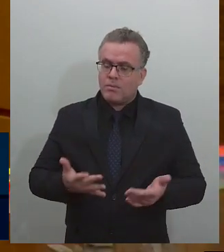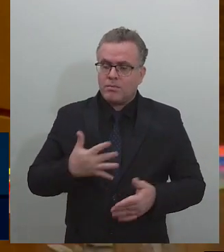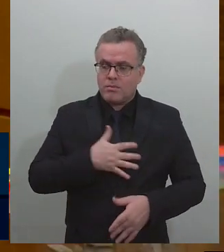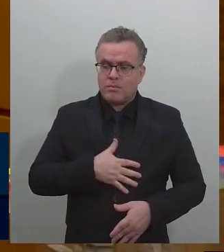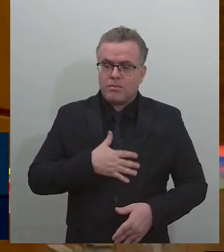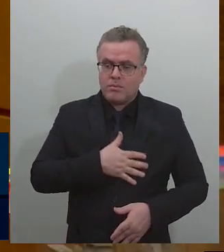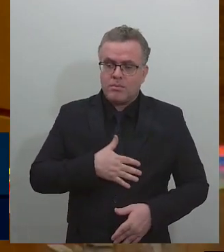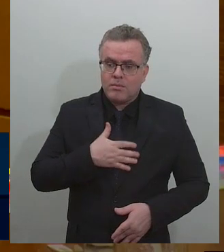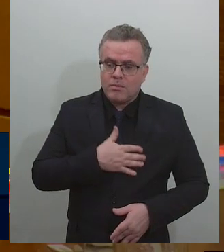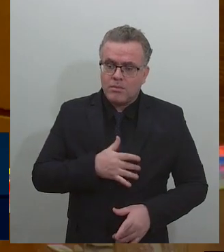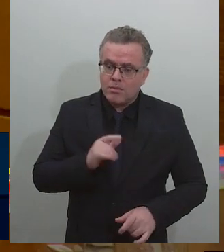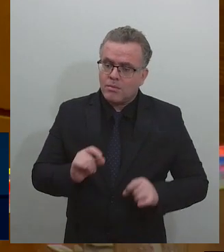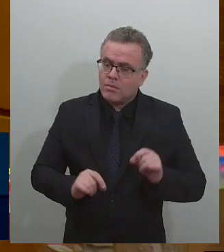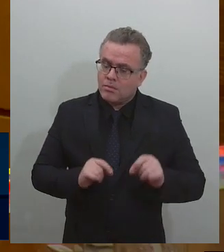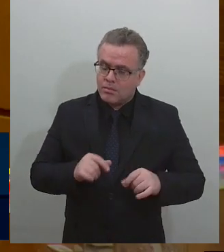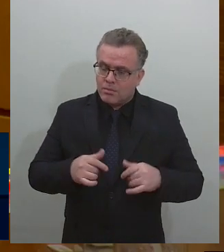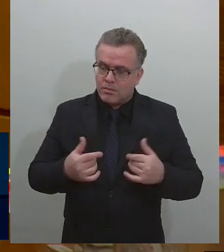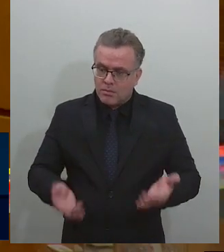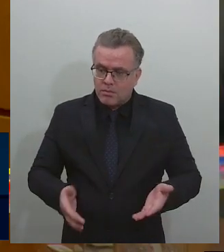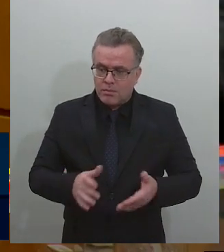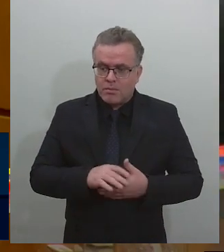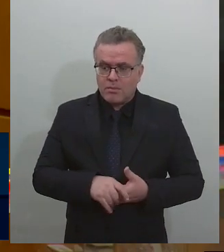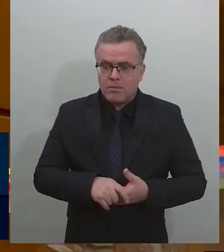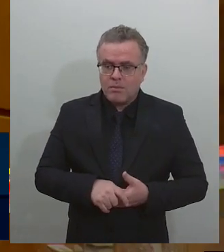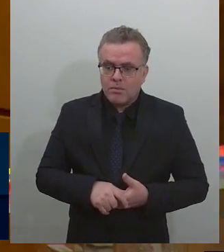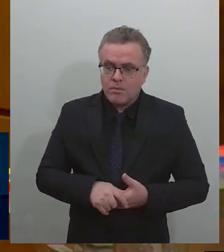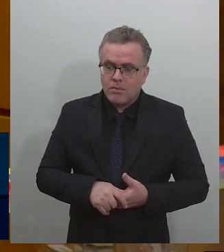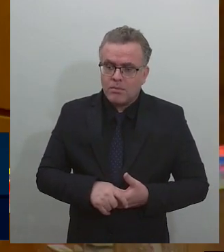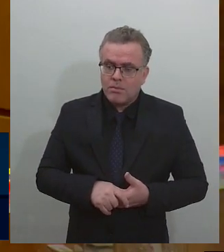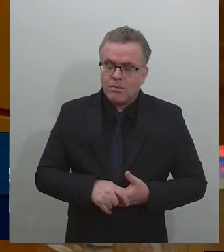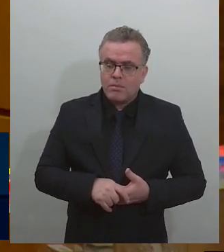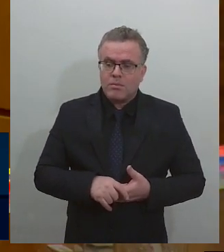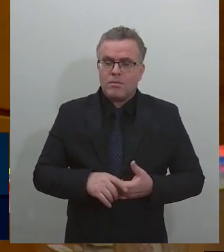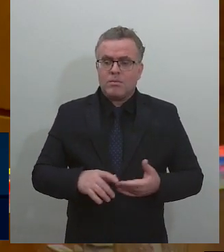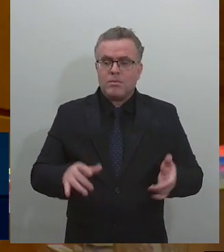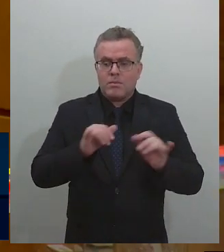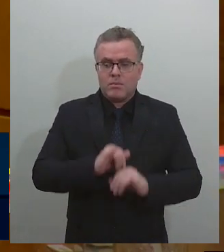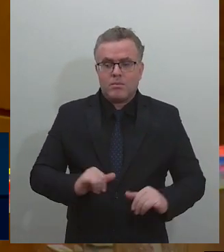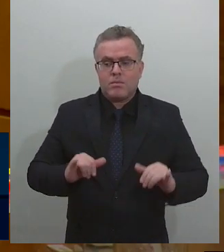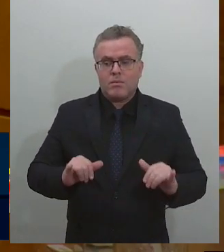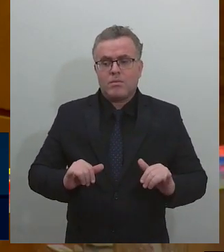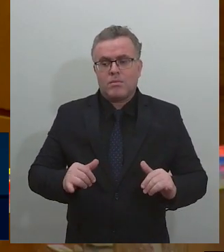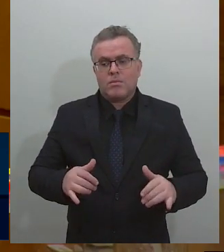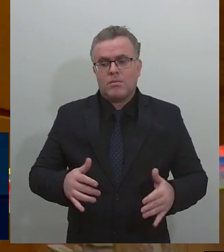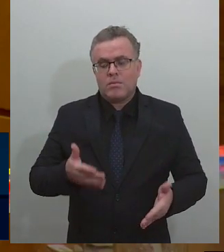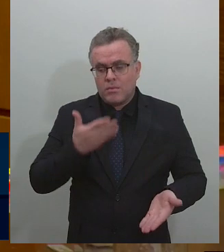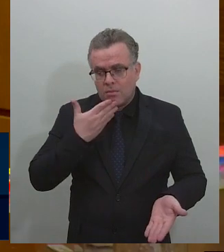evento. E notei uma incrível, né,